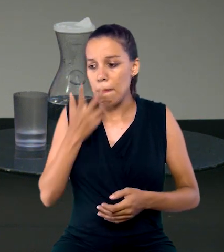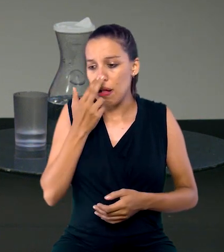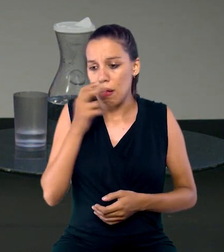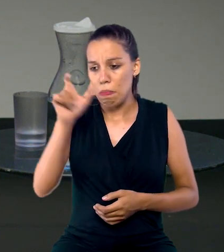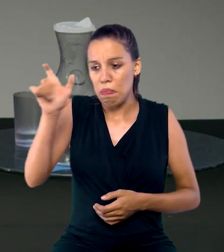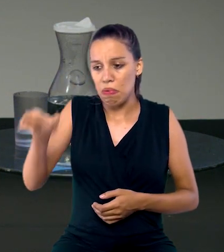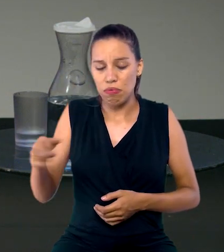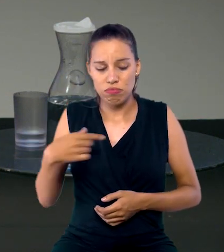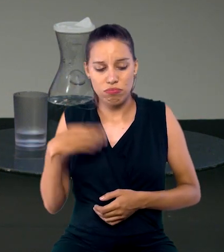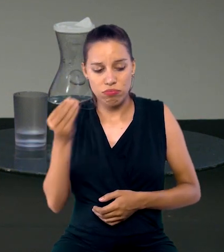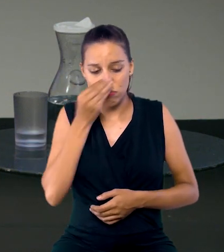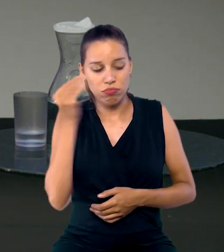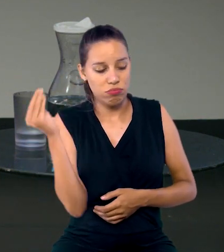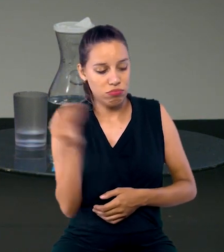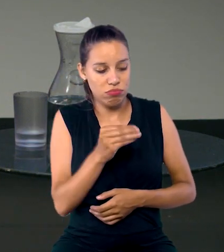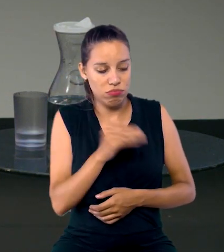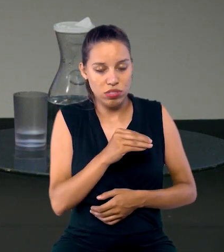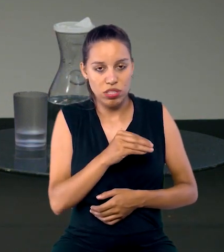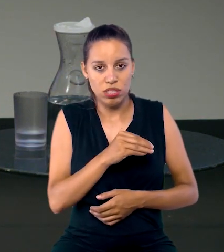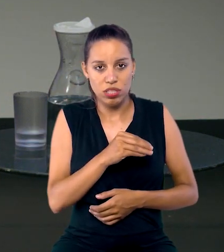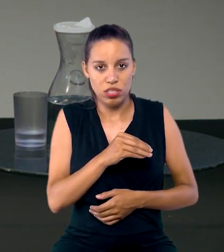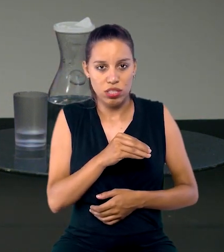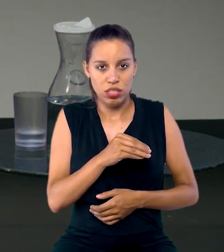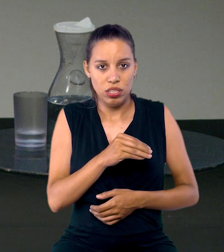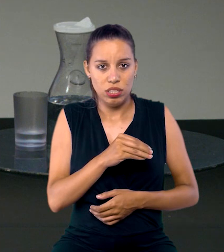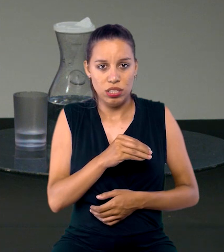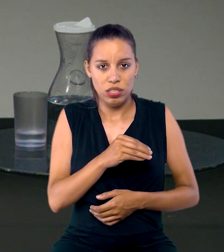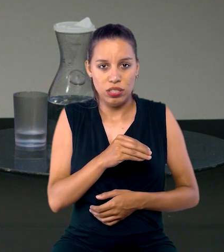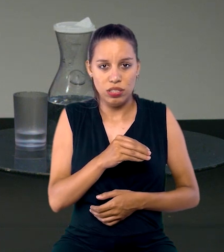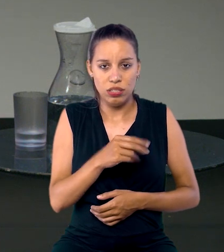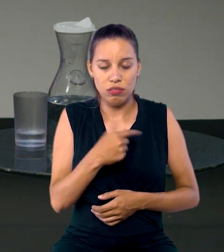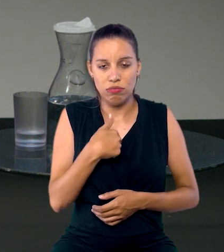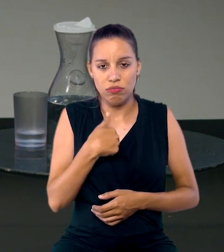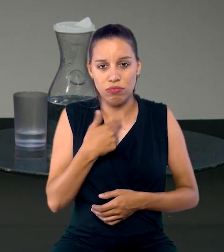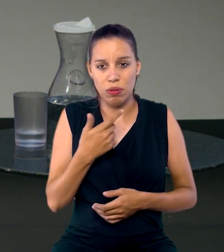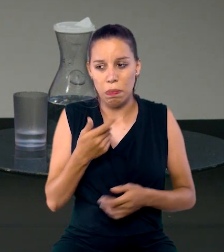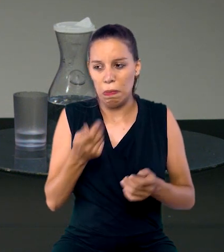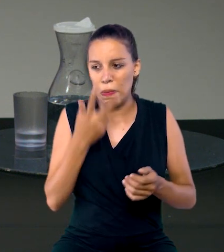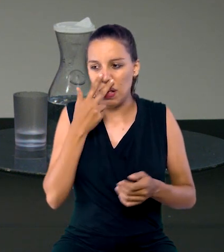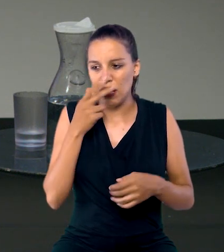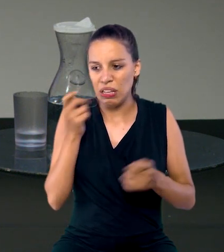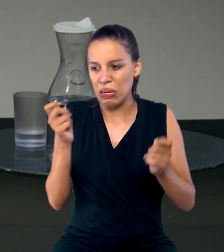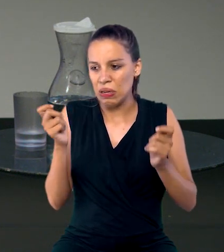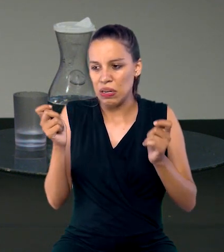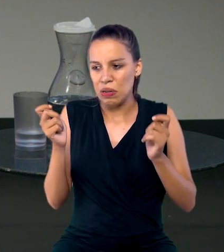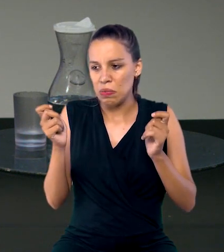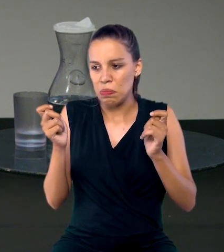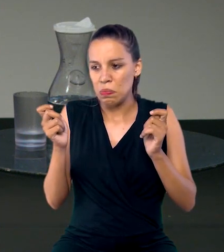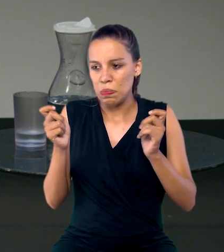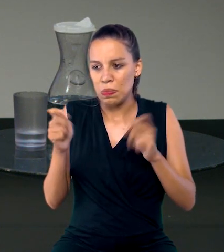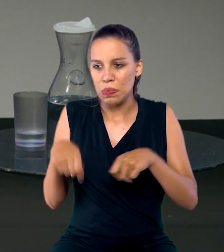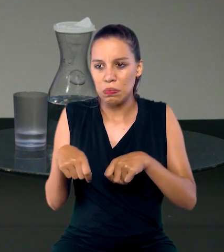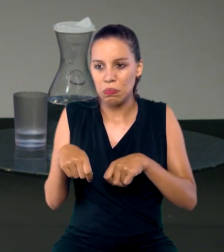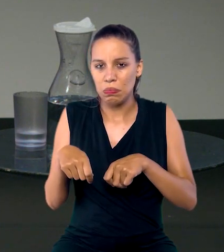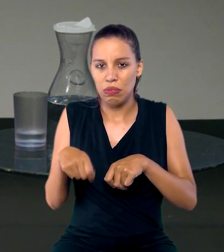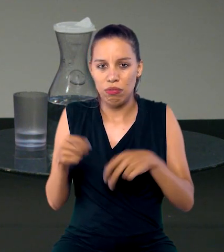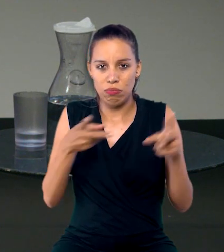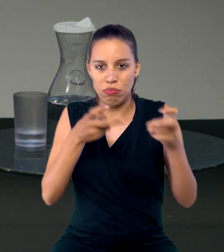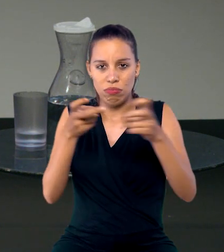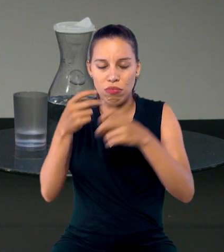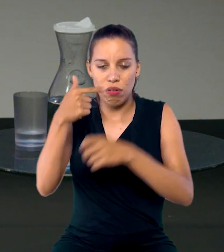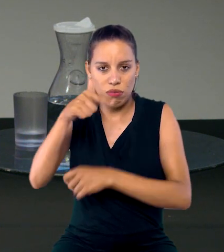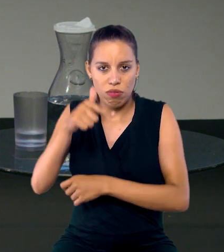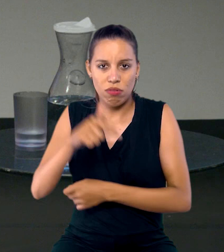uma não escuta. Né? É a nossa crescente impossibilidade de escutar.